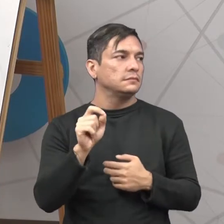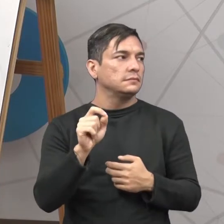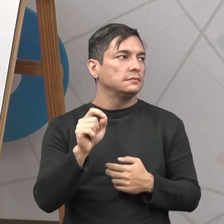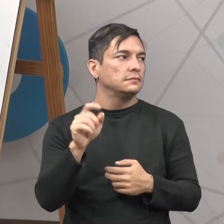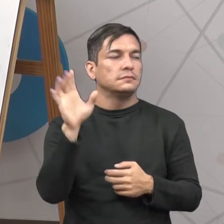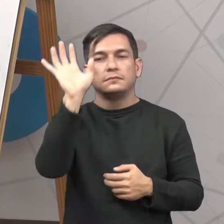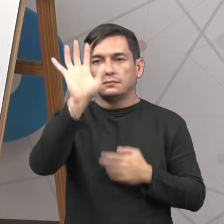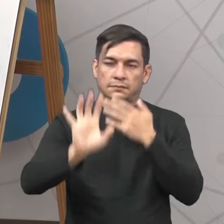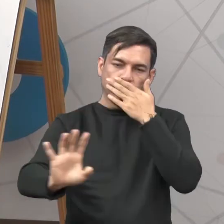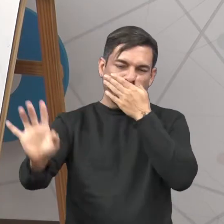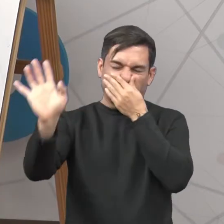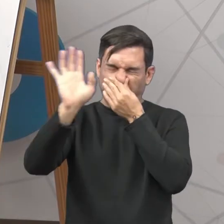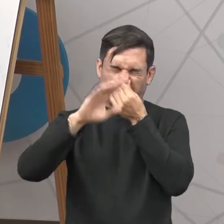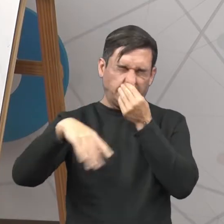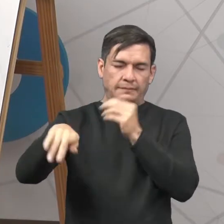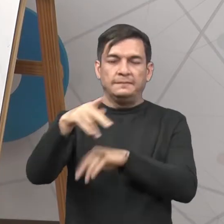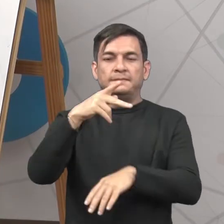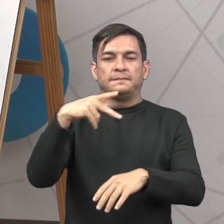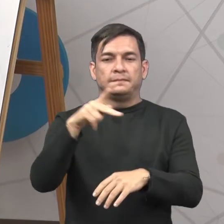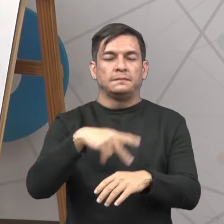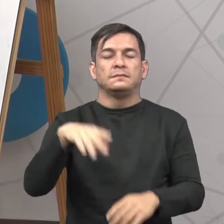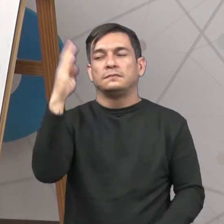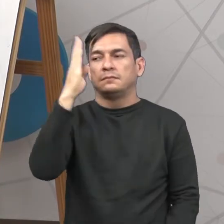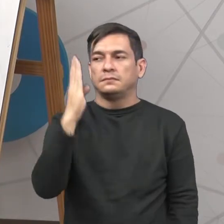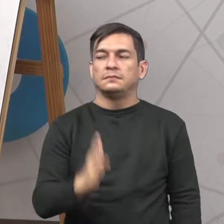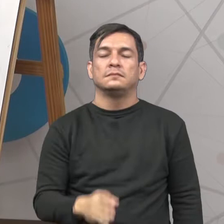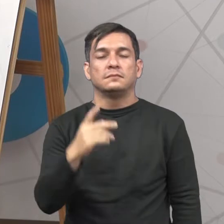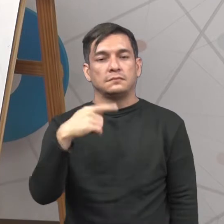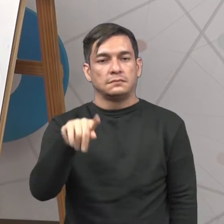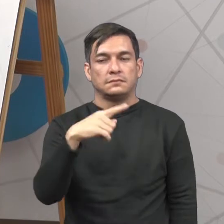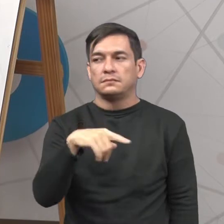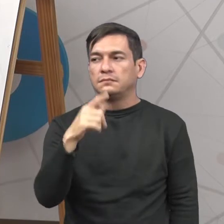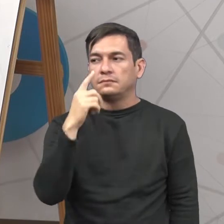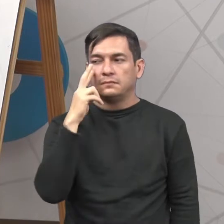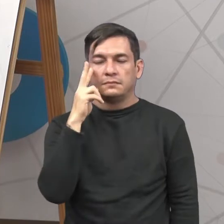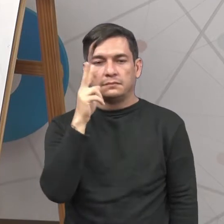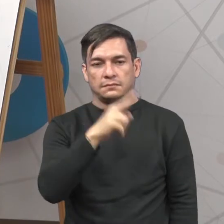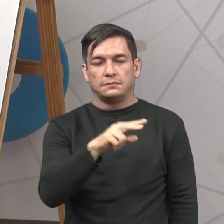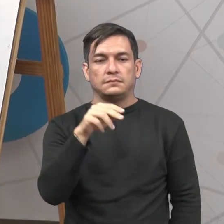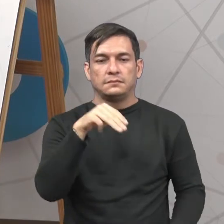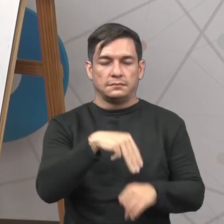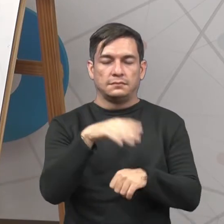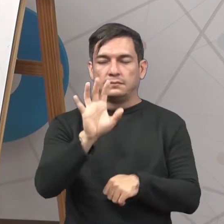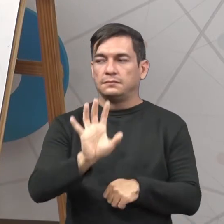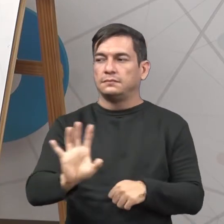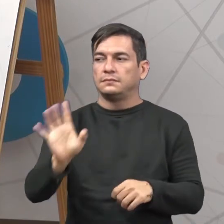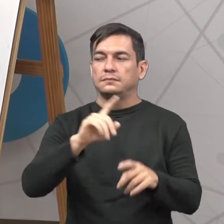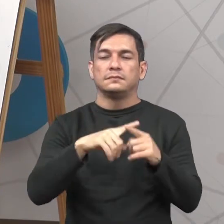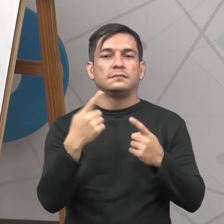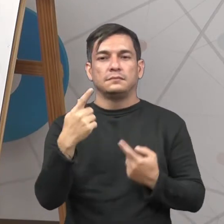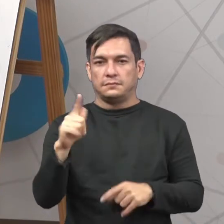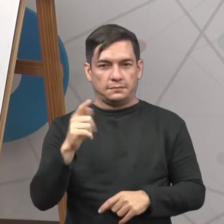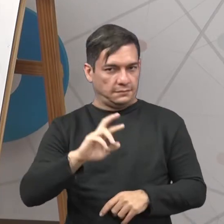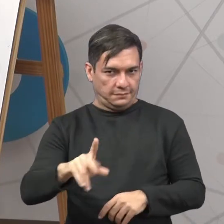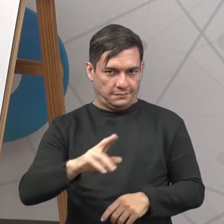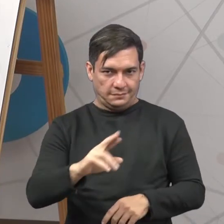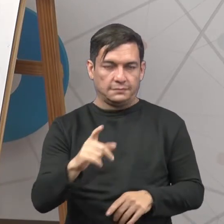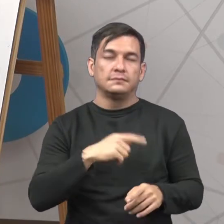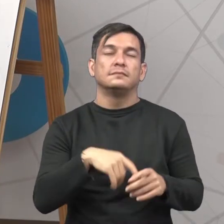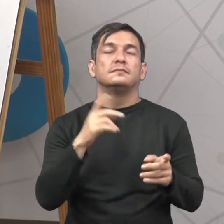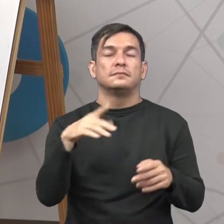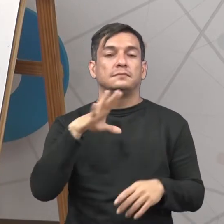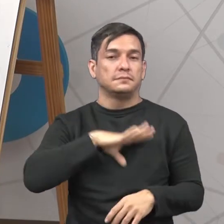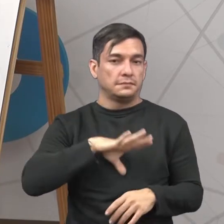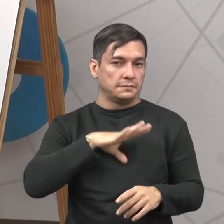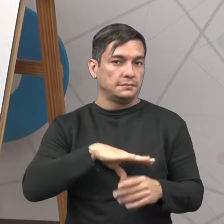nas regiões do nosso país, né? Vocês podem até estar olhando o mapa, mas não é geografia não, é português